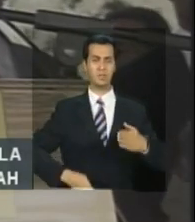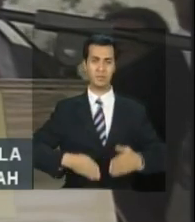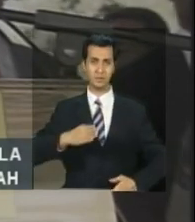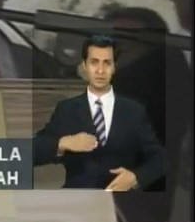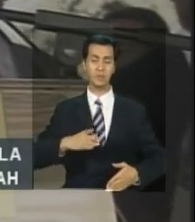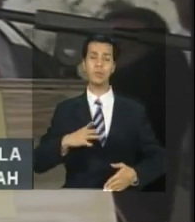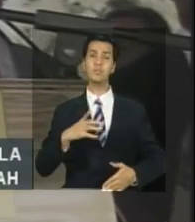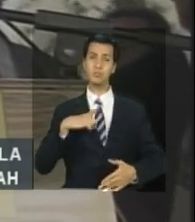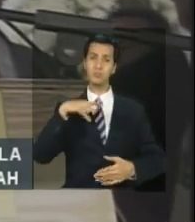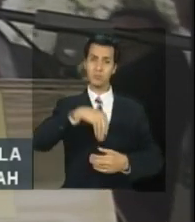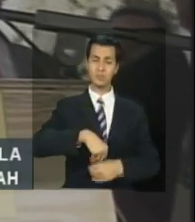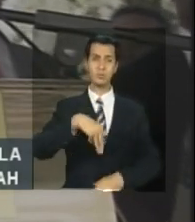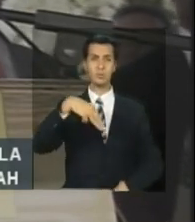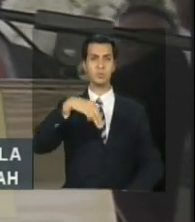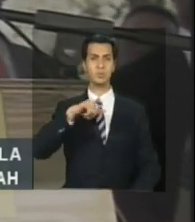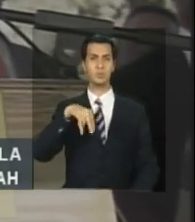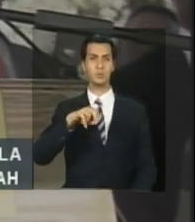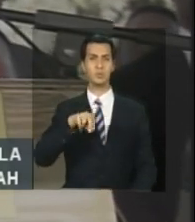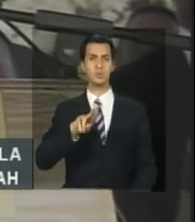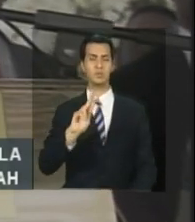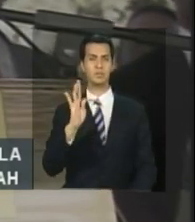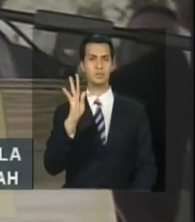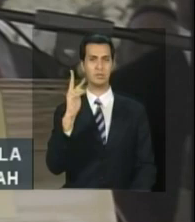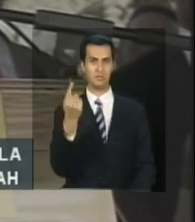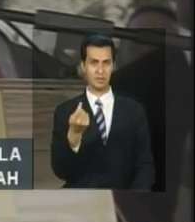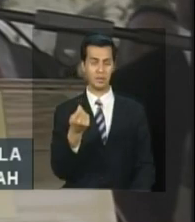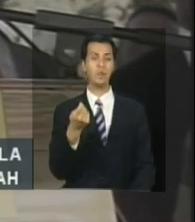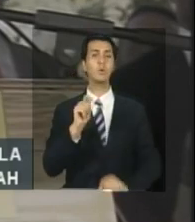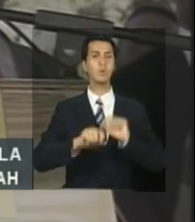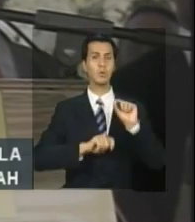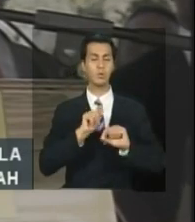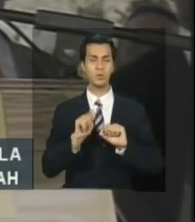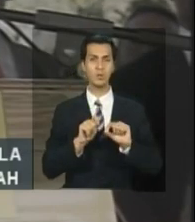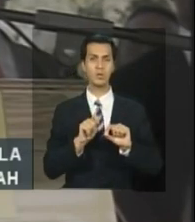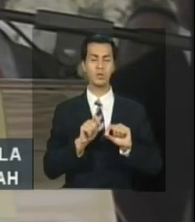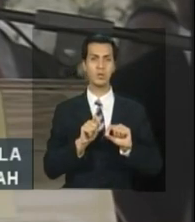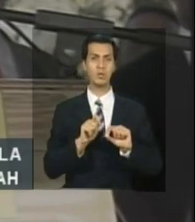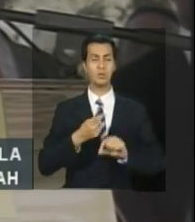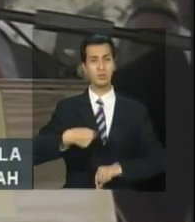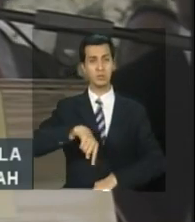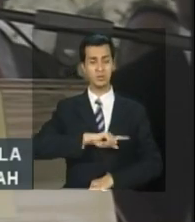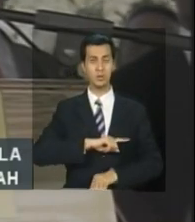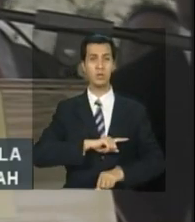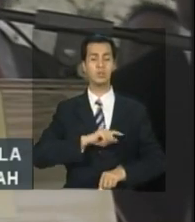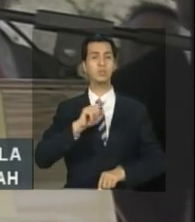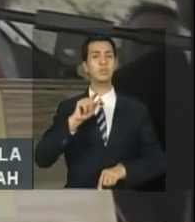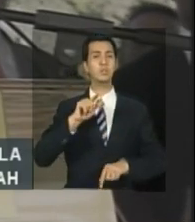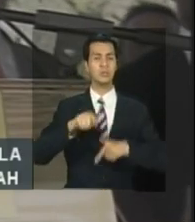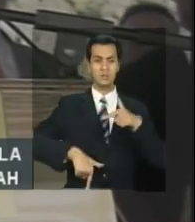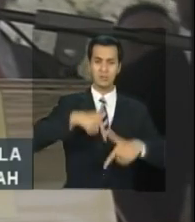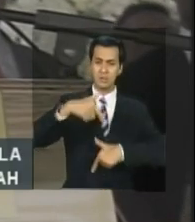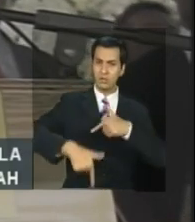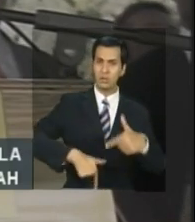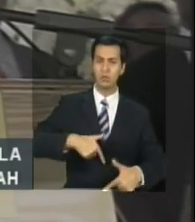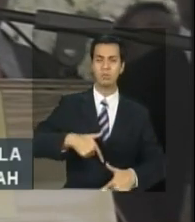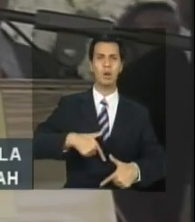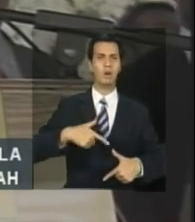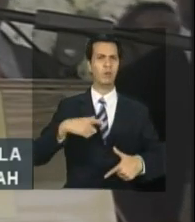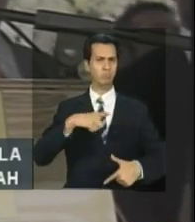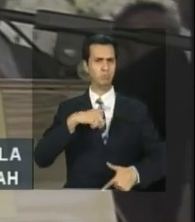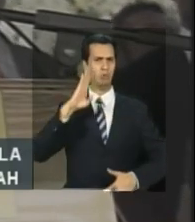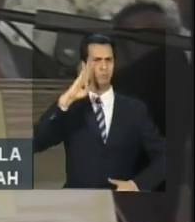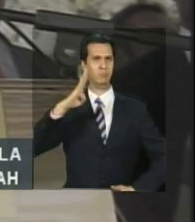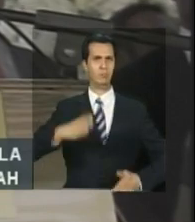quadro da MINUSTAH. O esforço humanitário de nossas mulheres e homens de farda